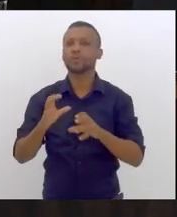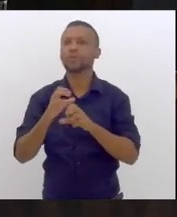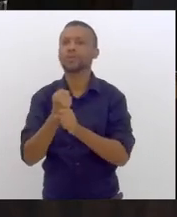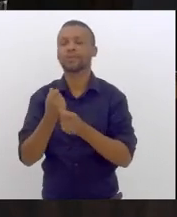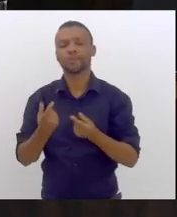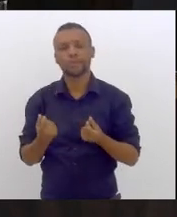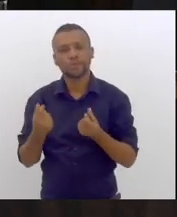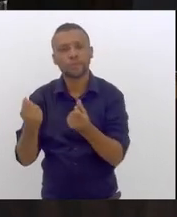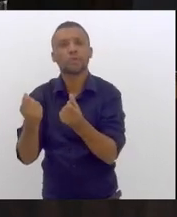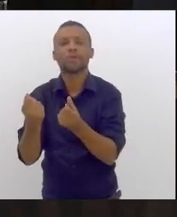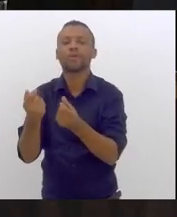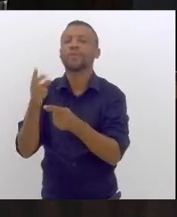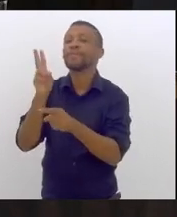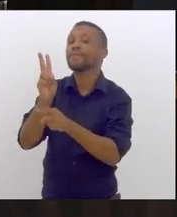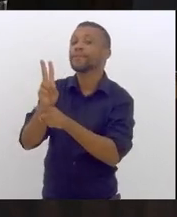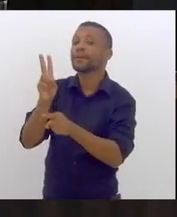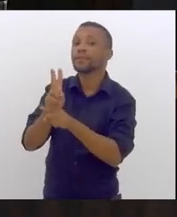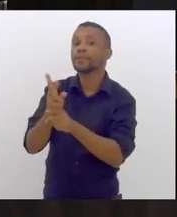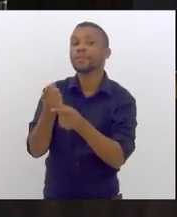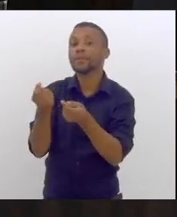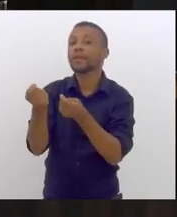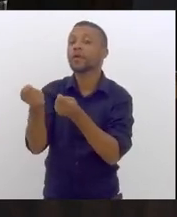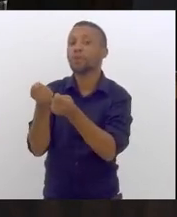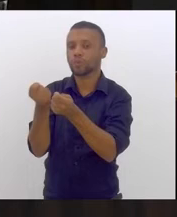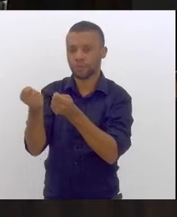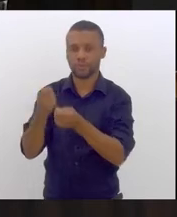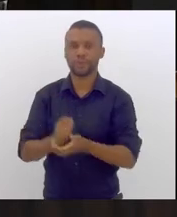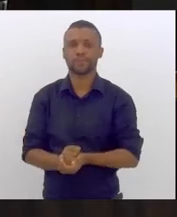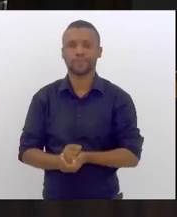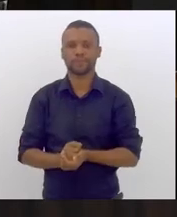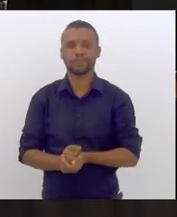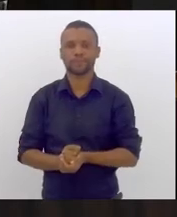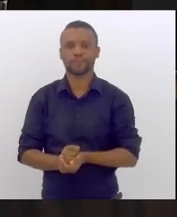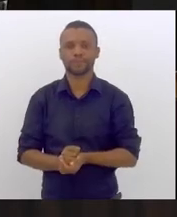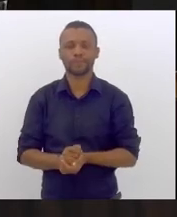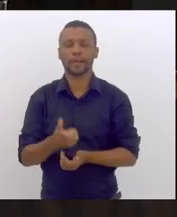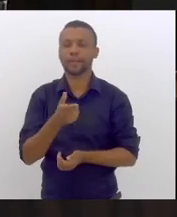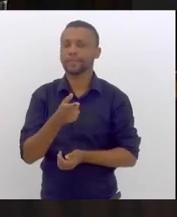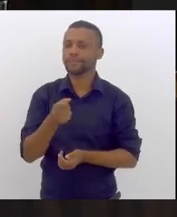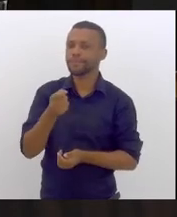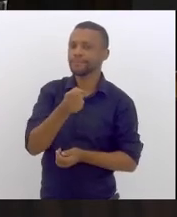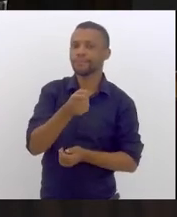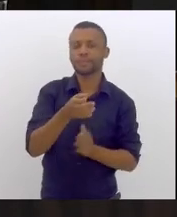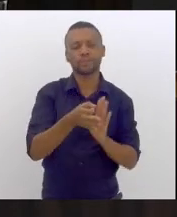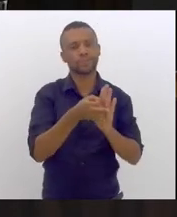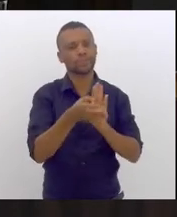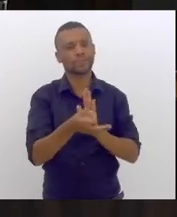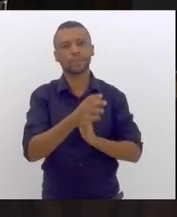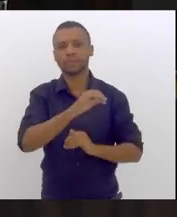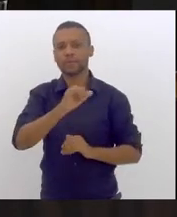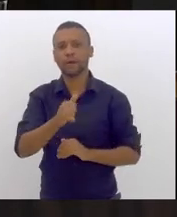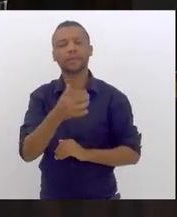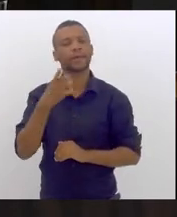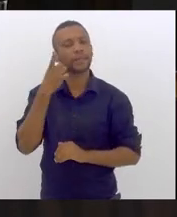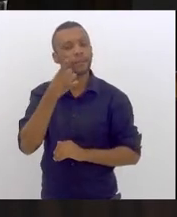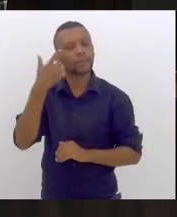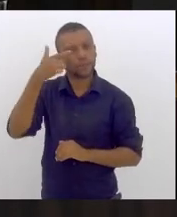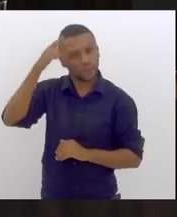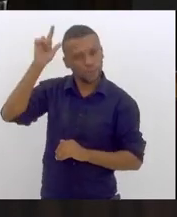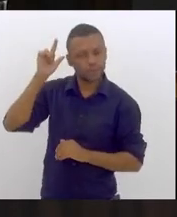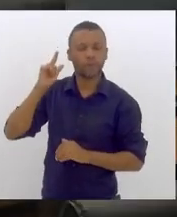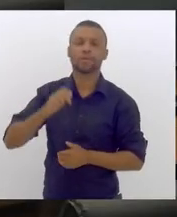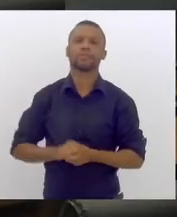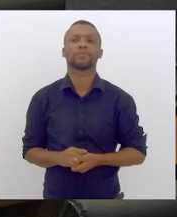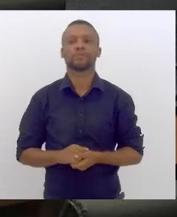Finanças, Fiscalização Financeira e Controle. Para emitir parecer pela Comissão de Constituição e Justiça, deputado Luiz Paulo.